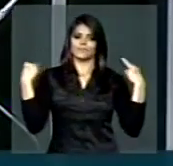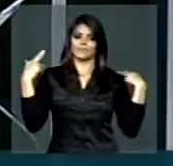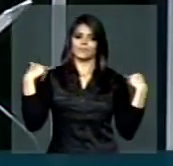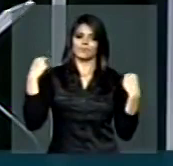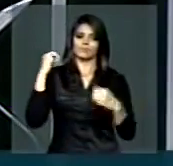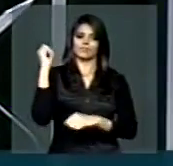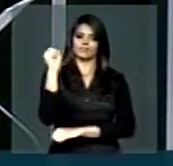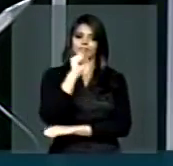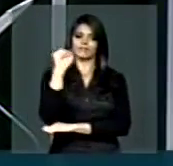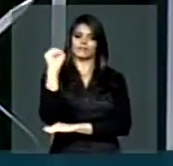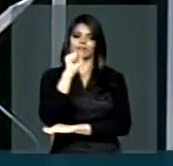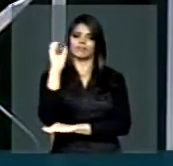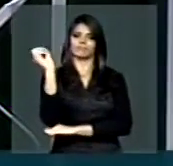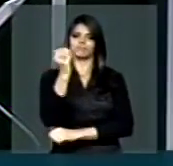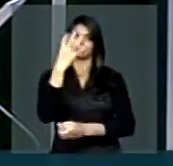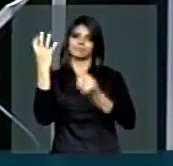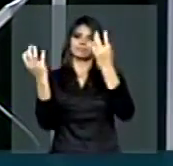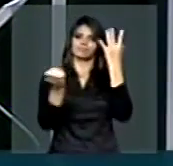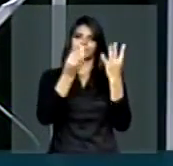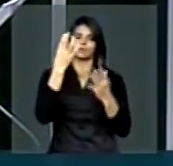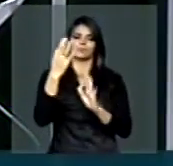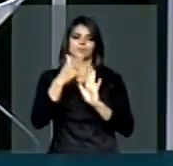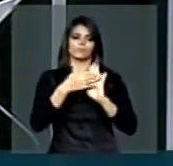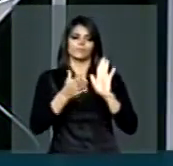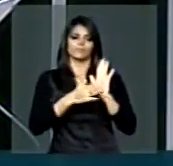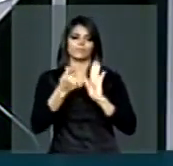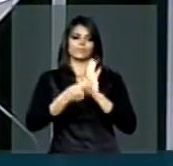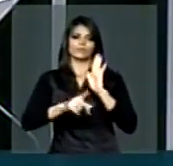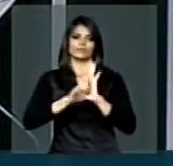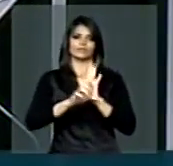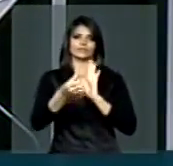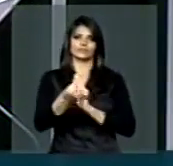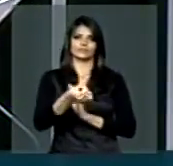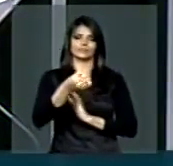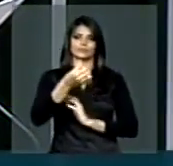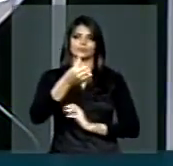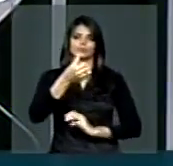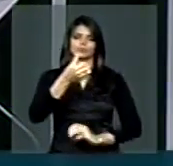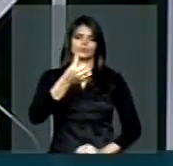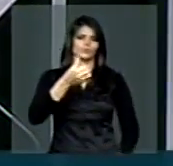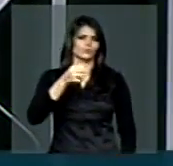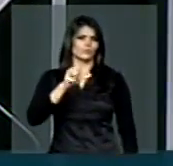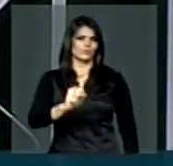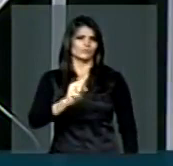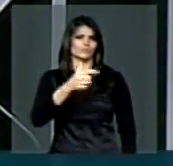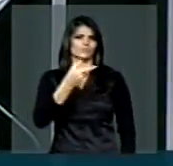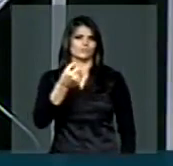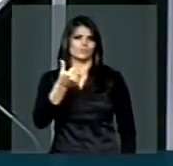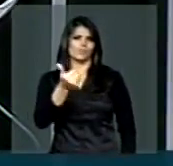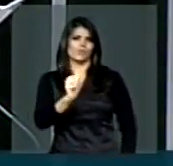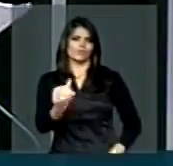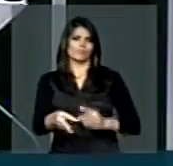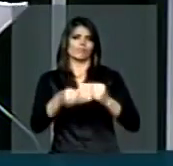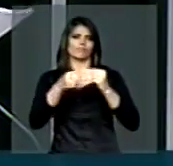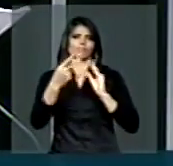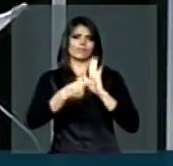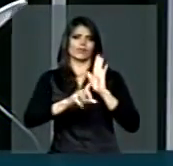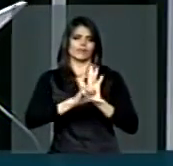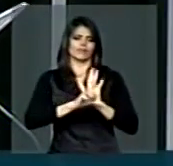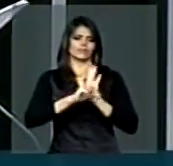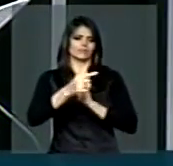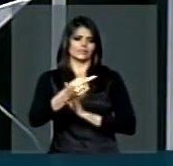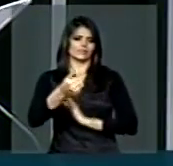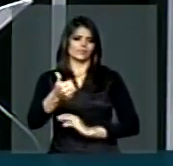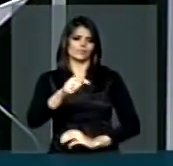ambulância, proposta do projeto de lei 611 de 2011 de minha autoria, apensado ao PL 7191